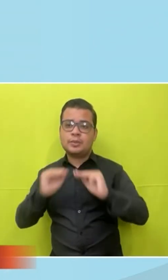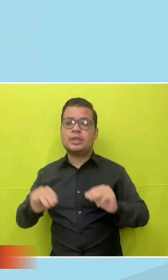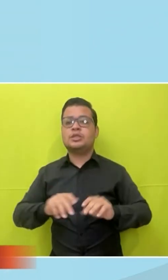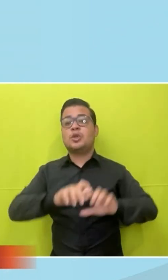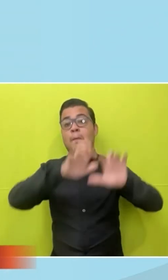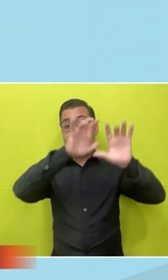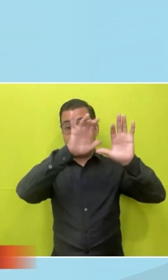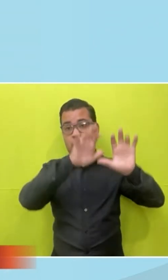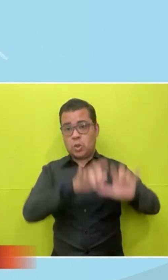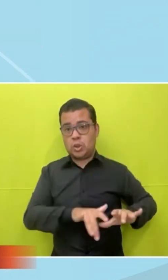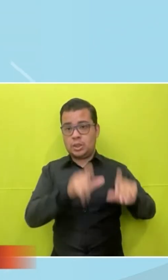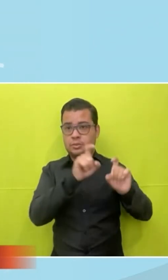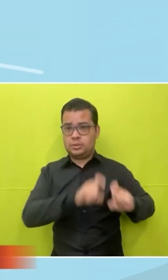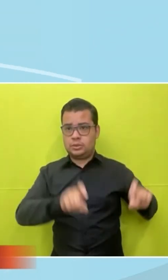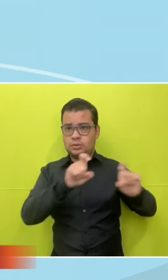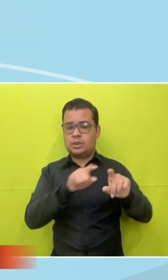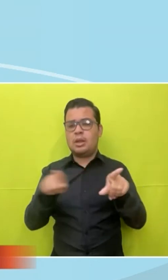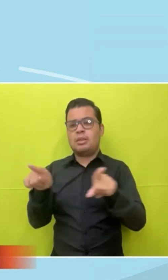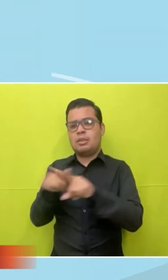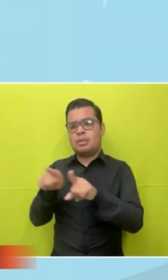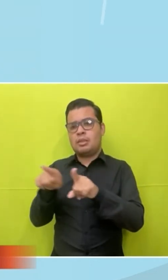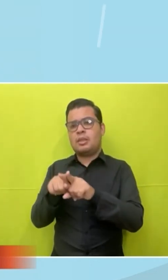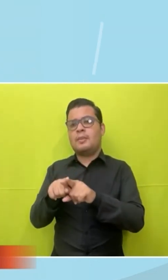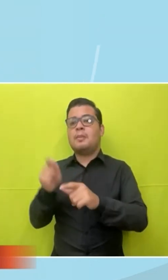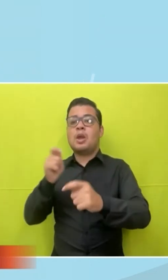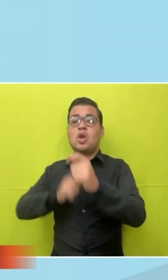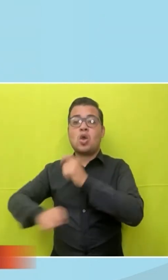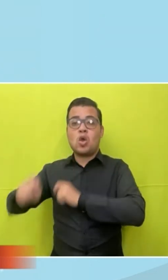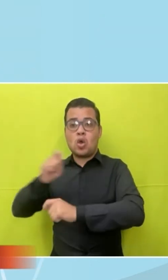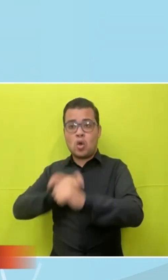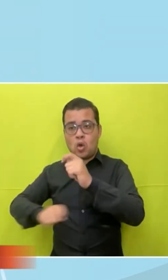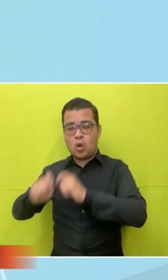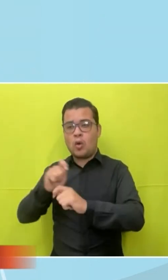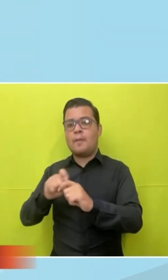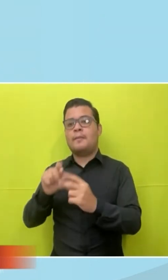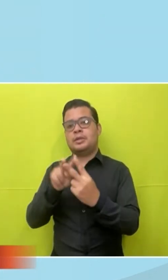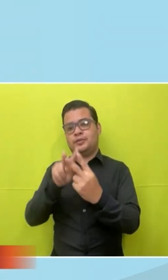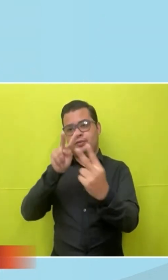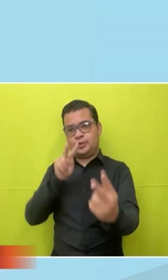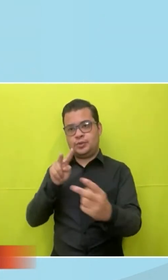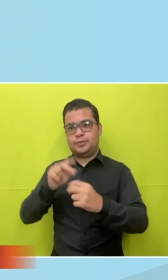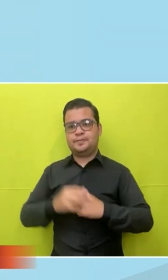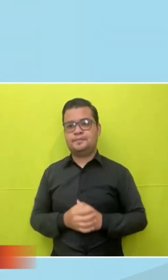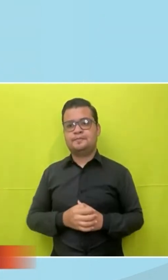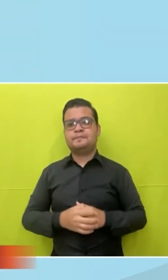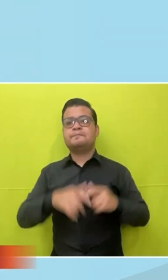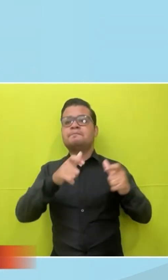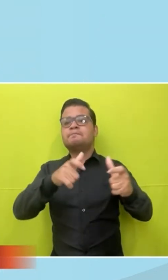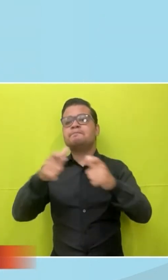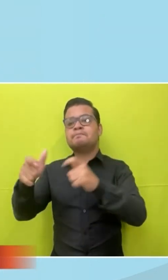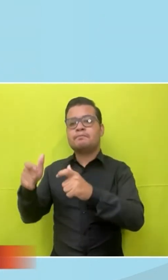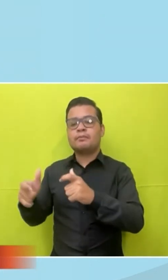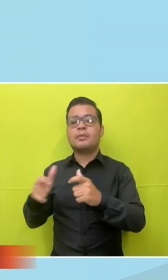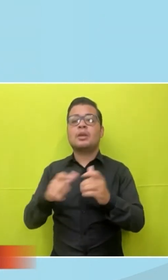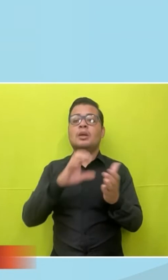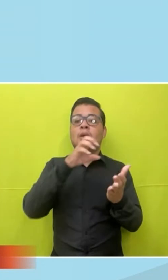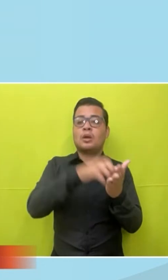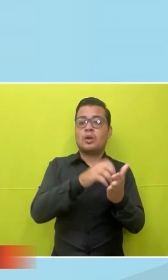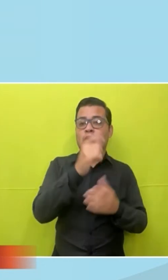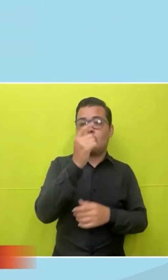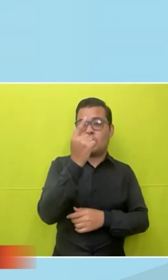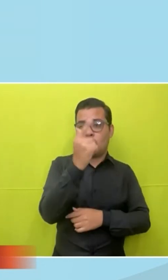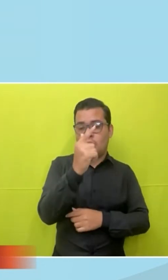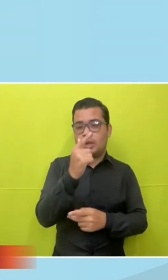de computadores e e-commerce. Essas vagas estão nas unidades de Goiânia, Aparecida e